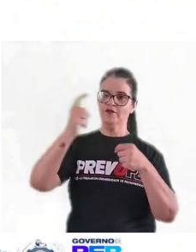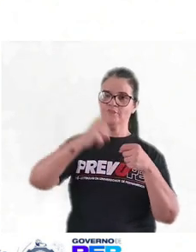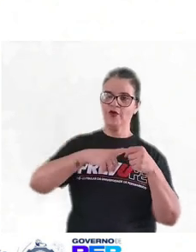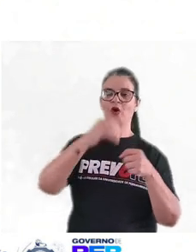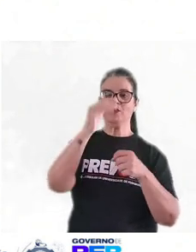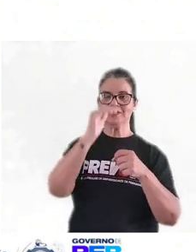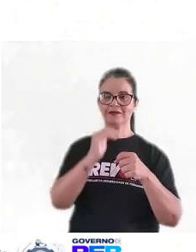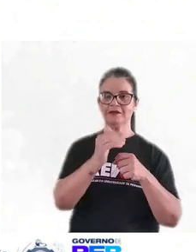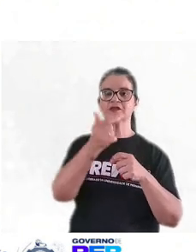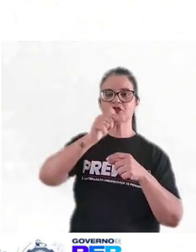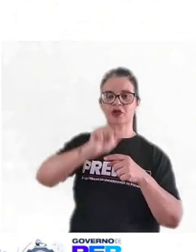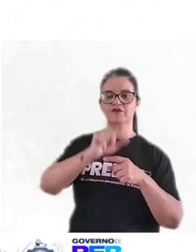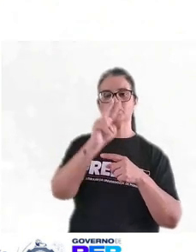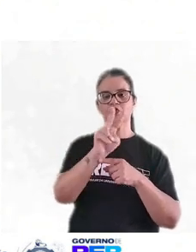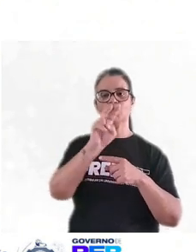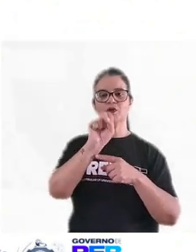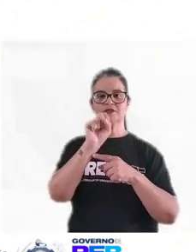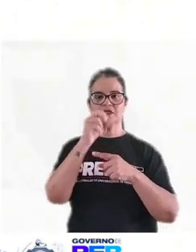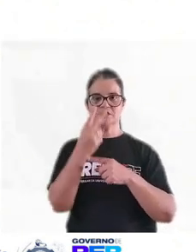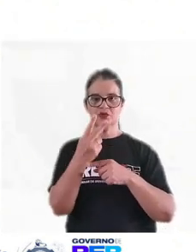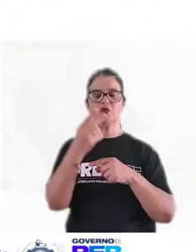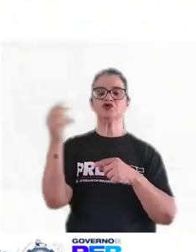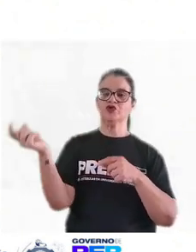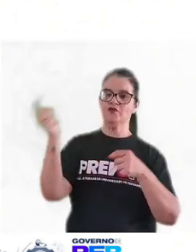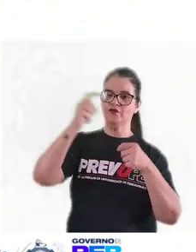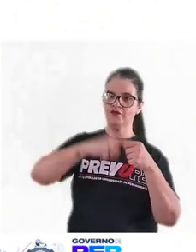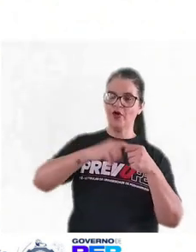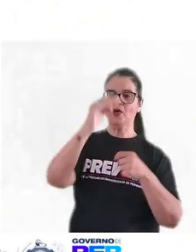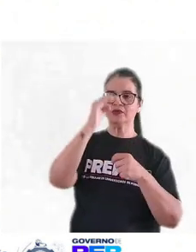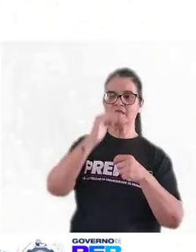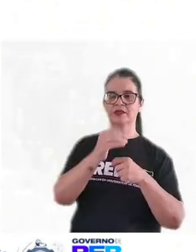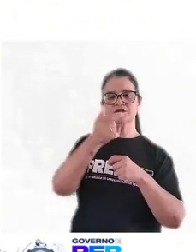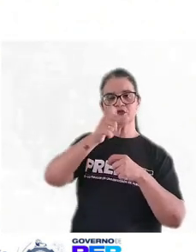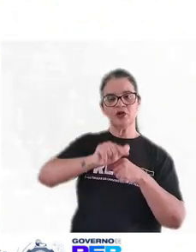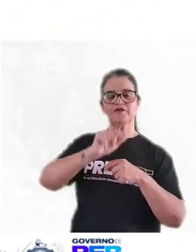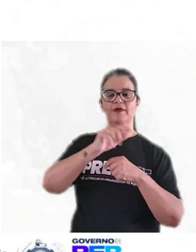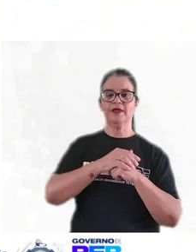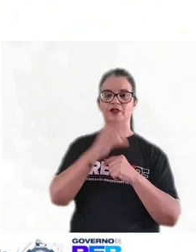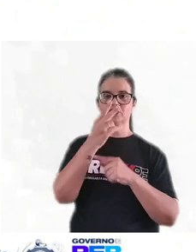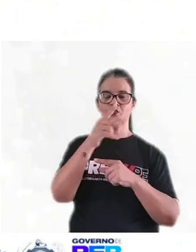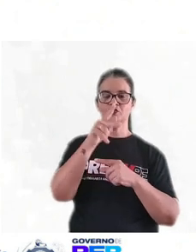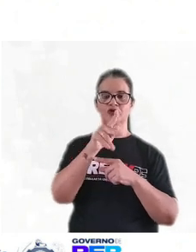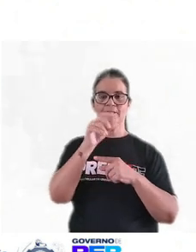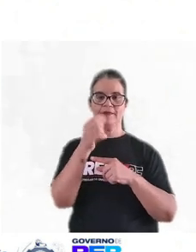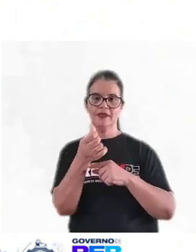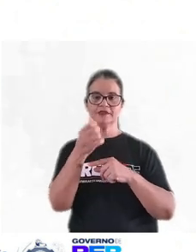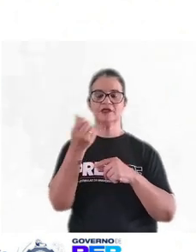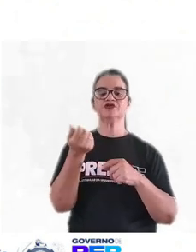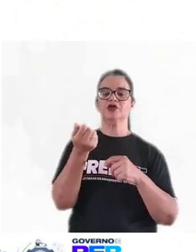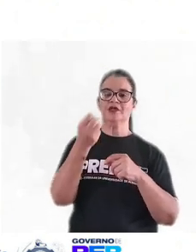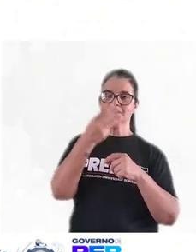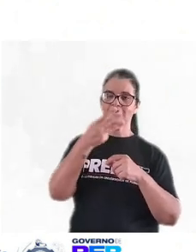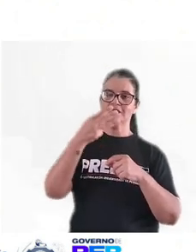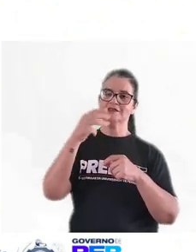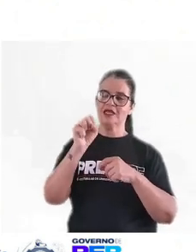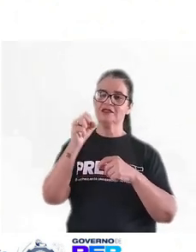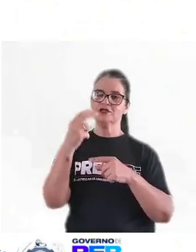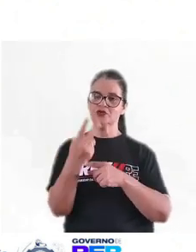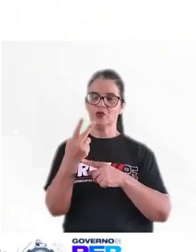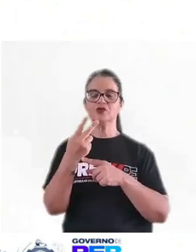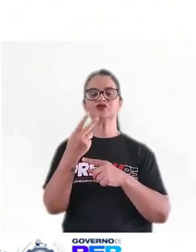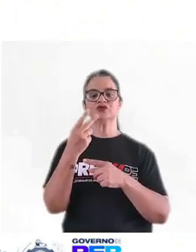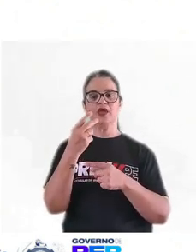depois volta e desce novamente 2s², volta e desce novamente 2p6,